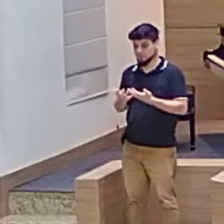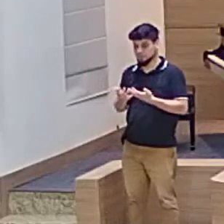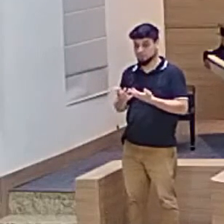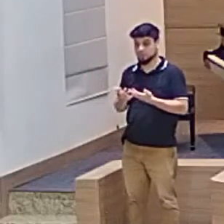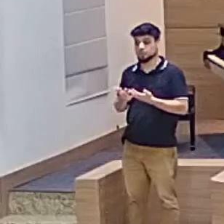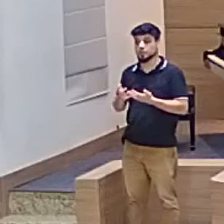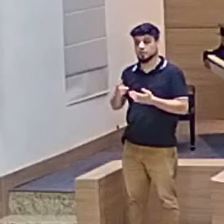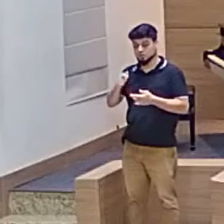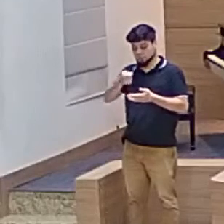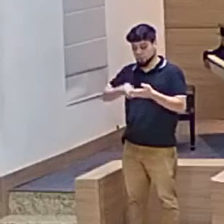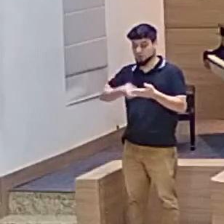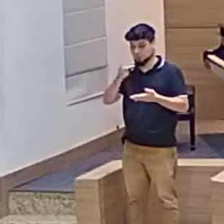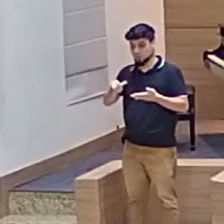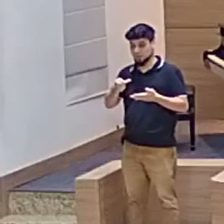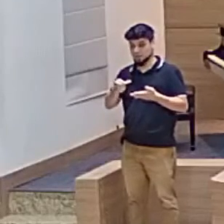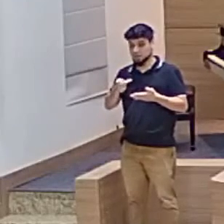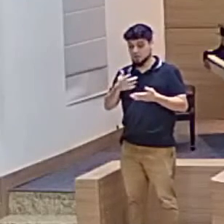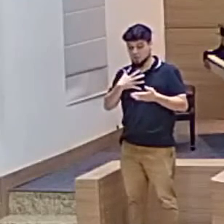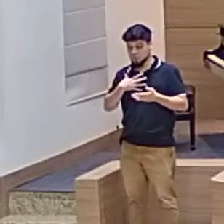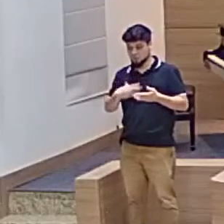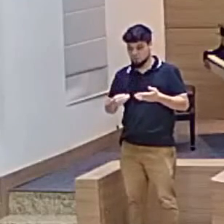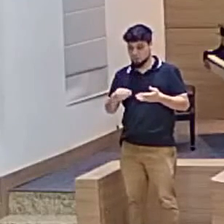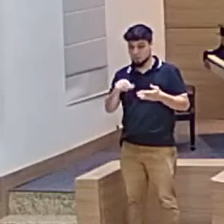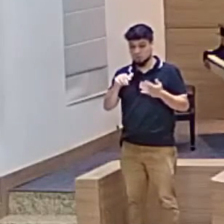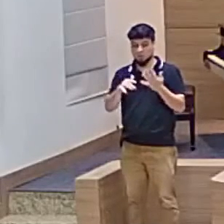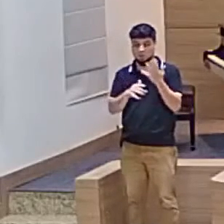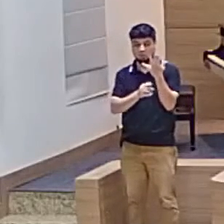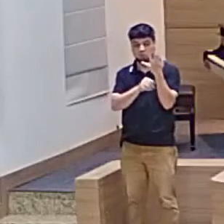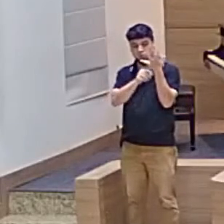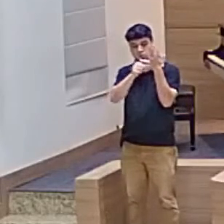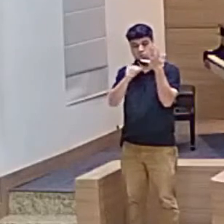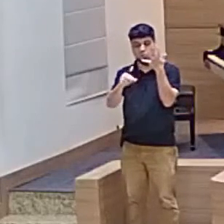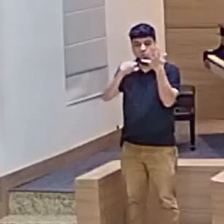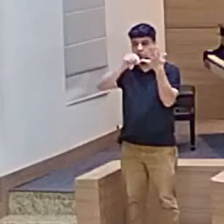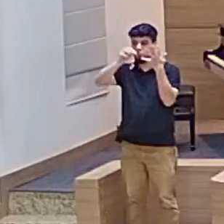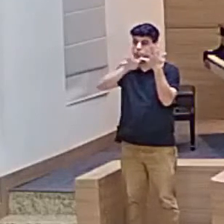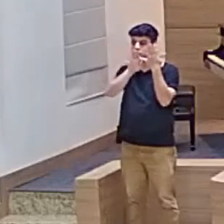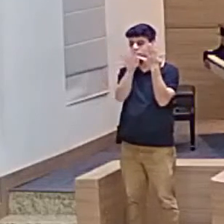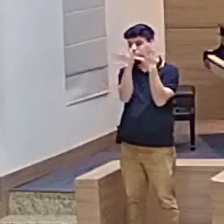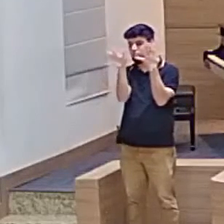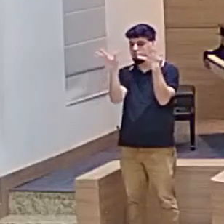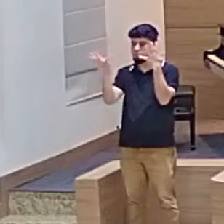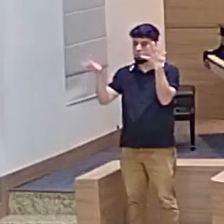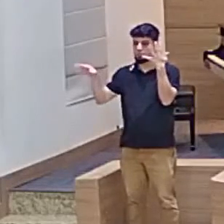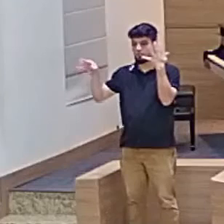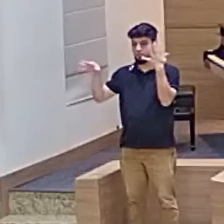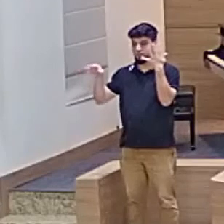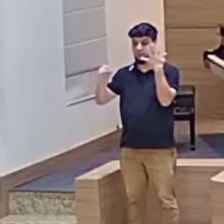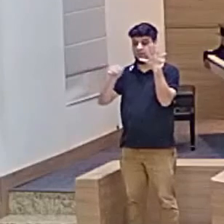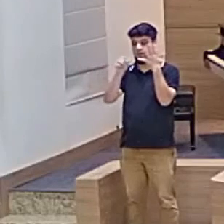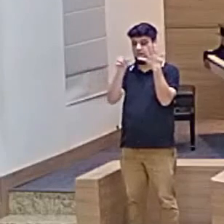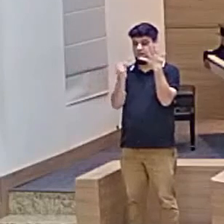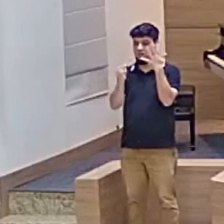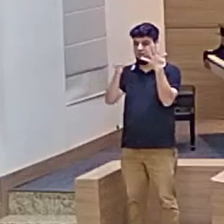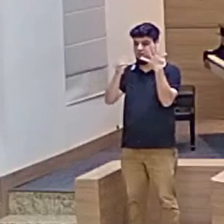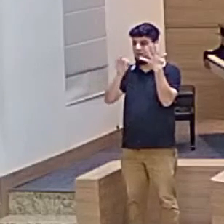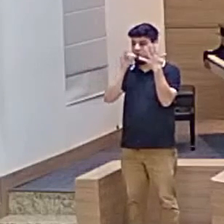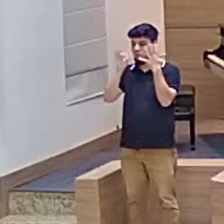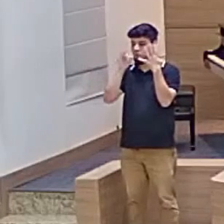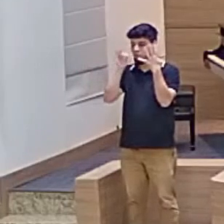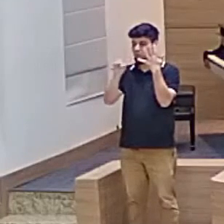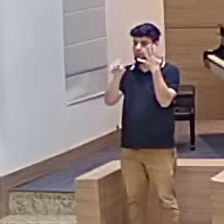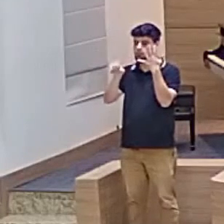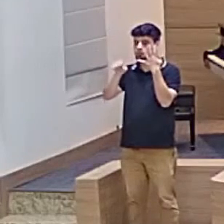filhos são como Ramos da Oliveira é a uva a gente só vi